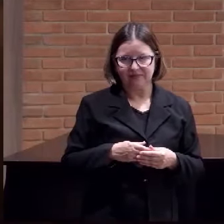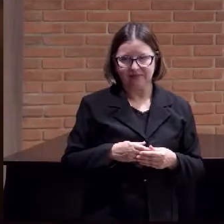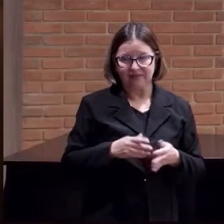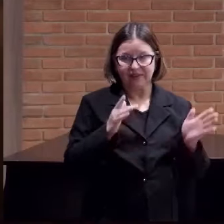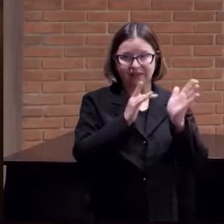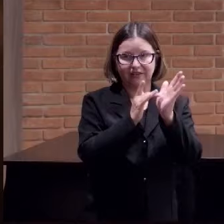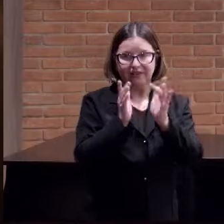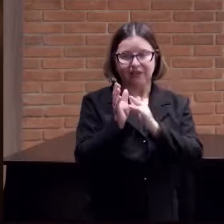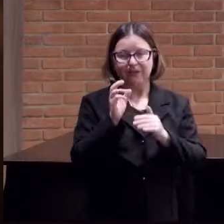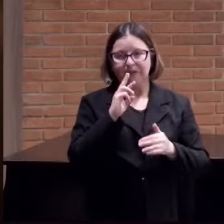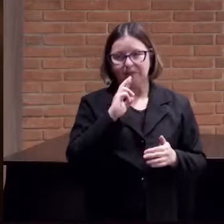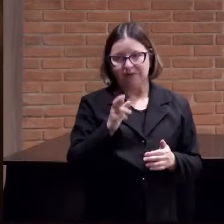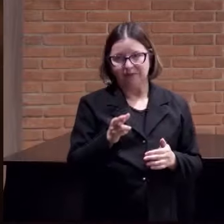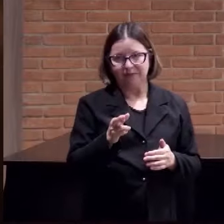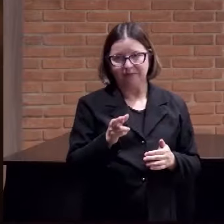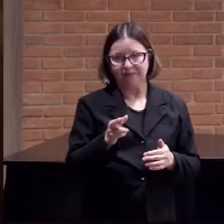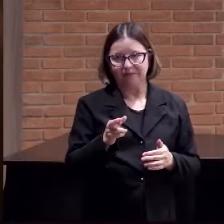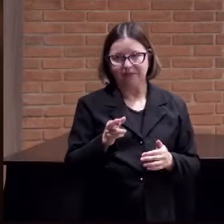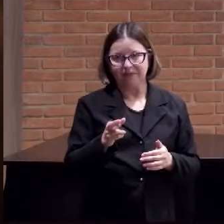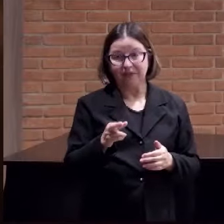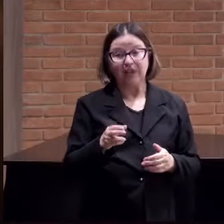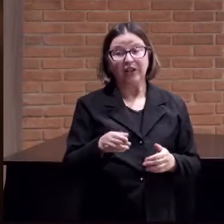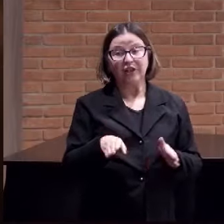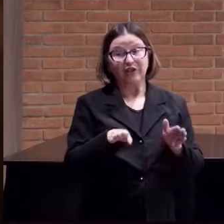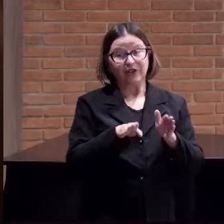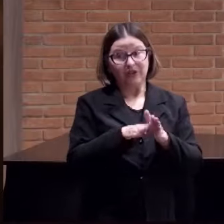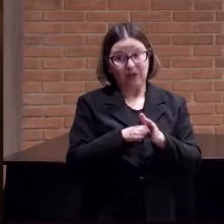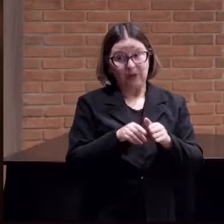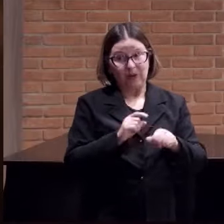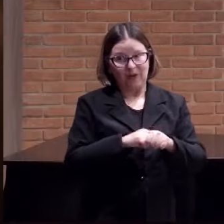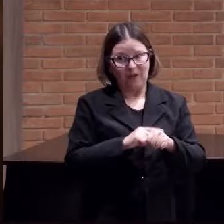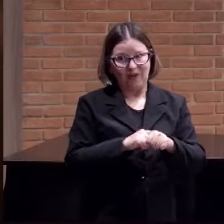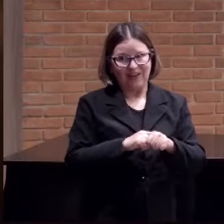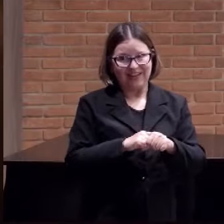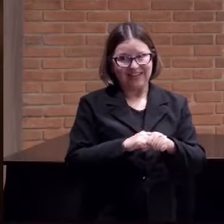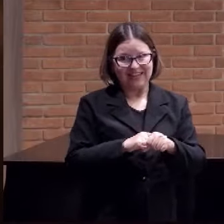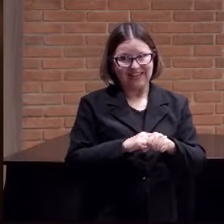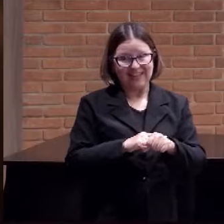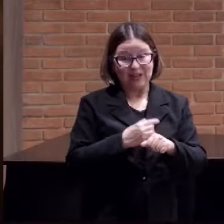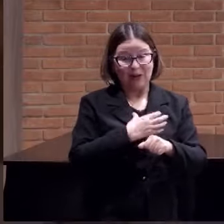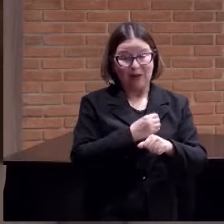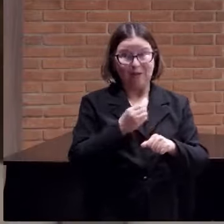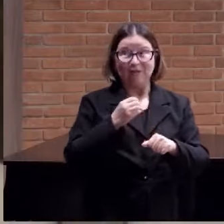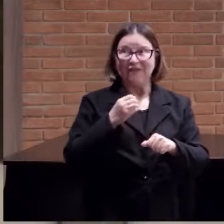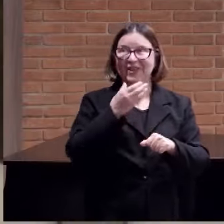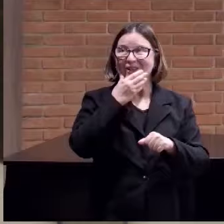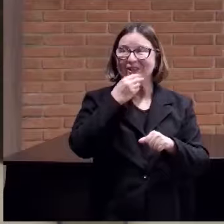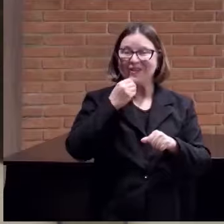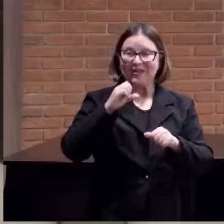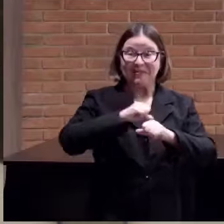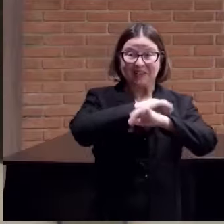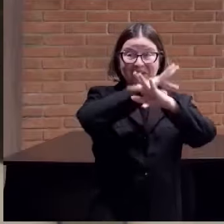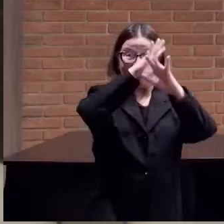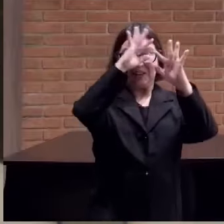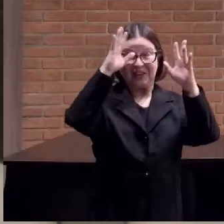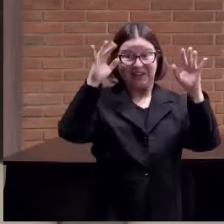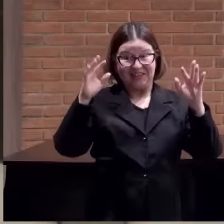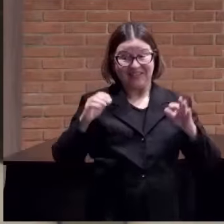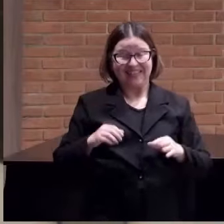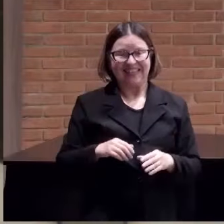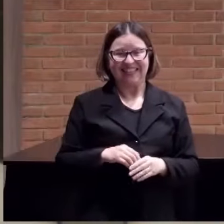Respondeu-lhes Jesus: é chegada a hora de ser glorificado o Filho do Homem.